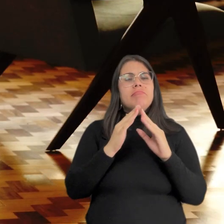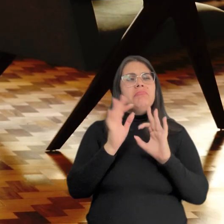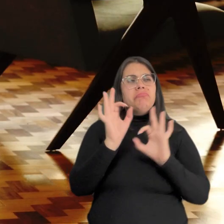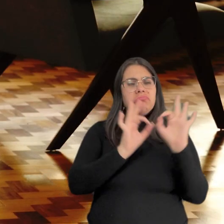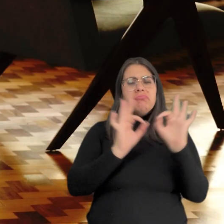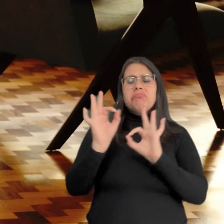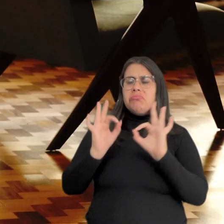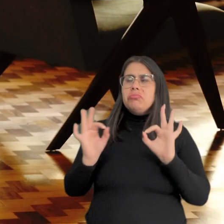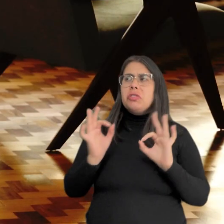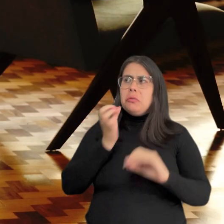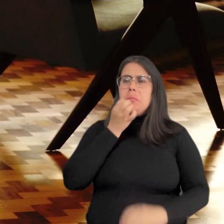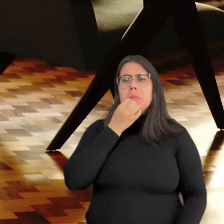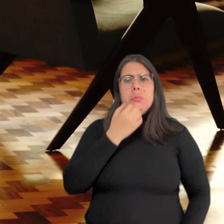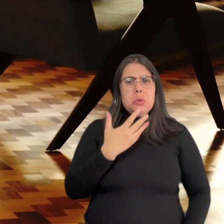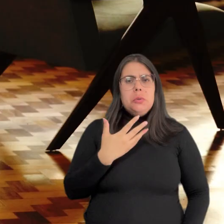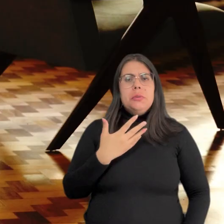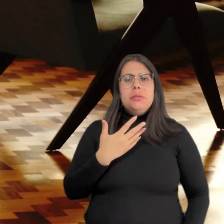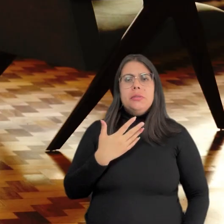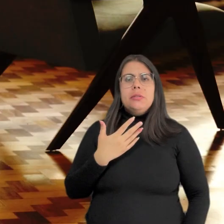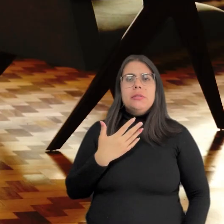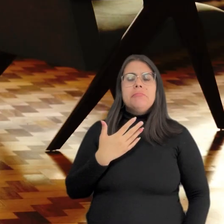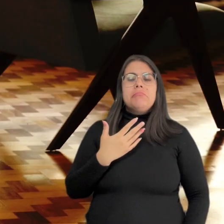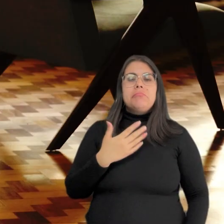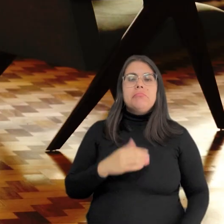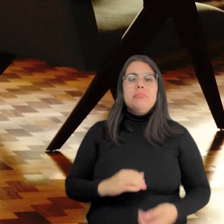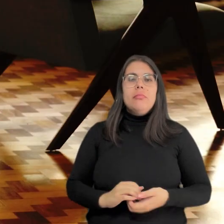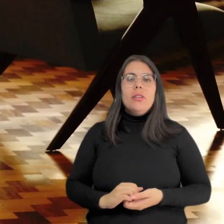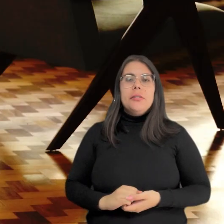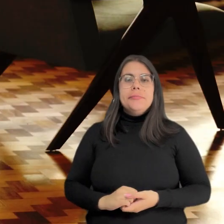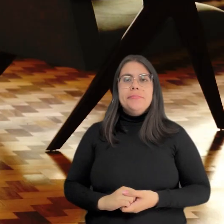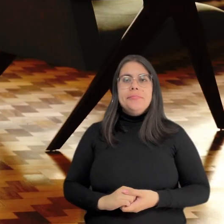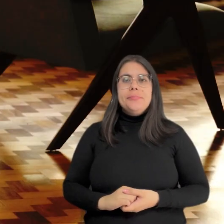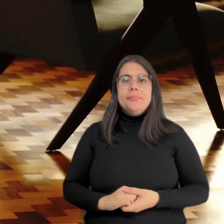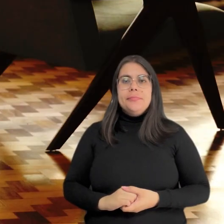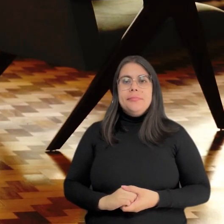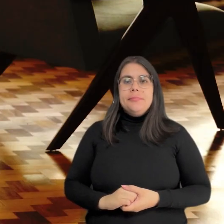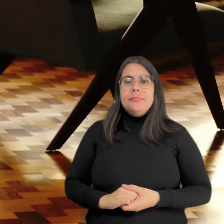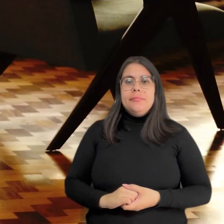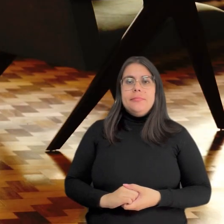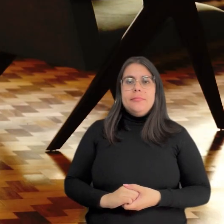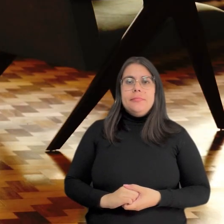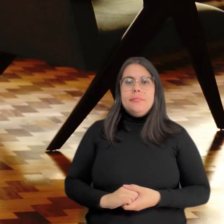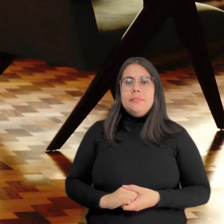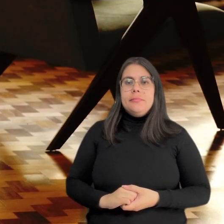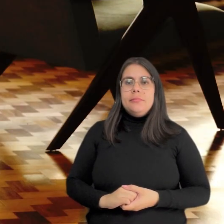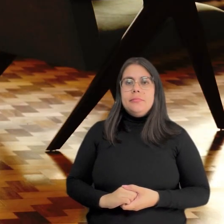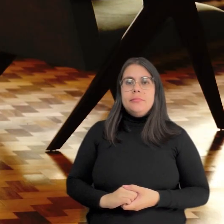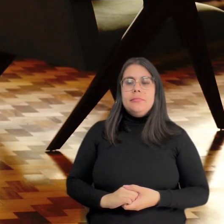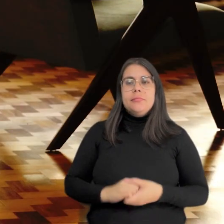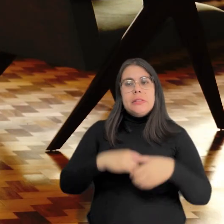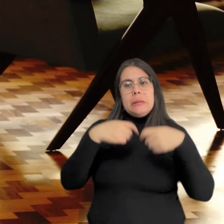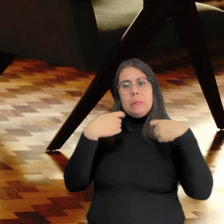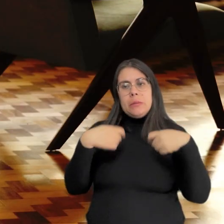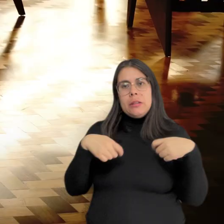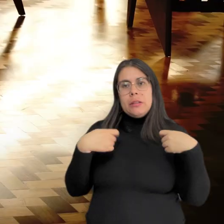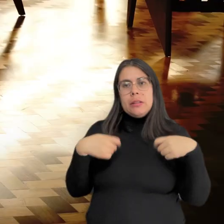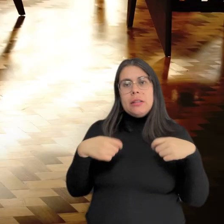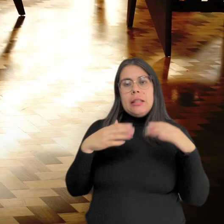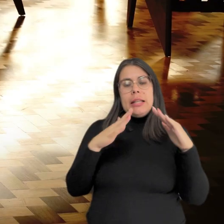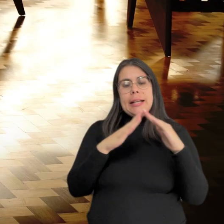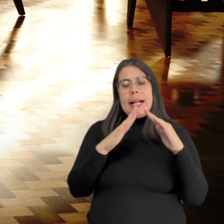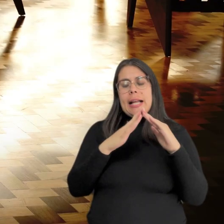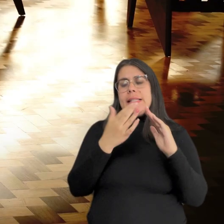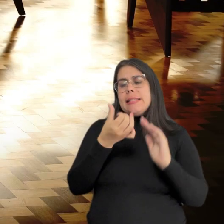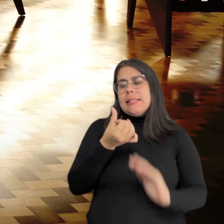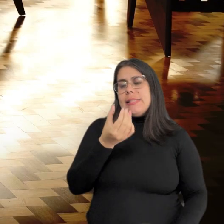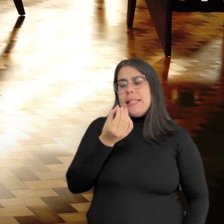Obviamente, com algumas patologias que uma casa de 60 anos teria, né? Dano